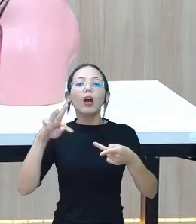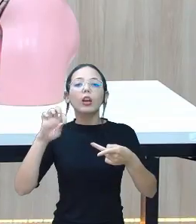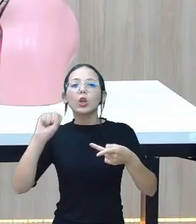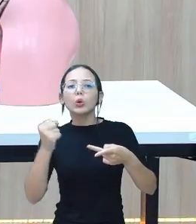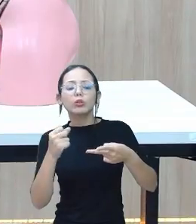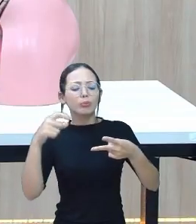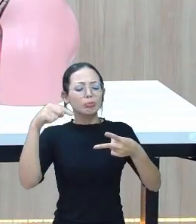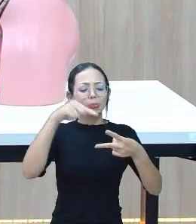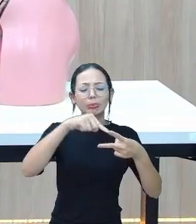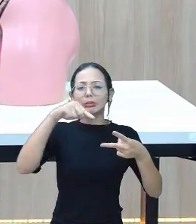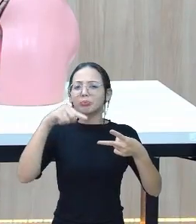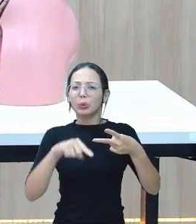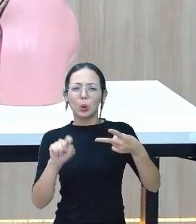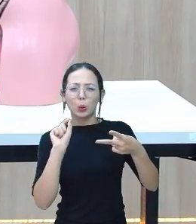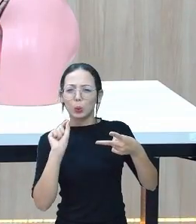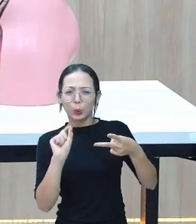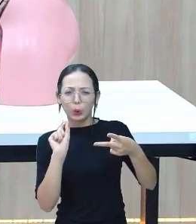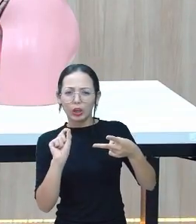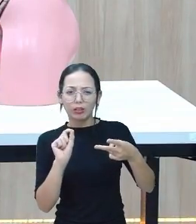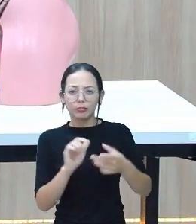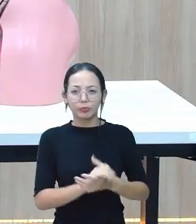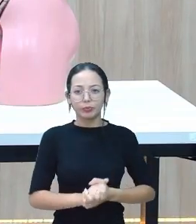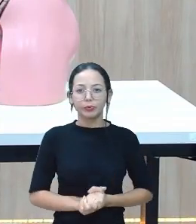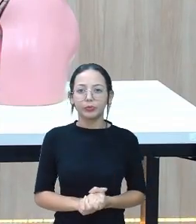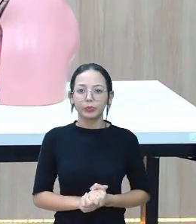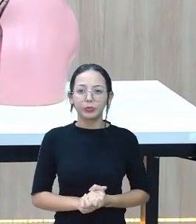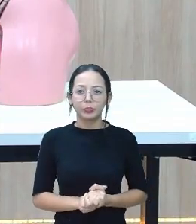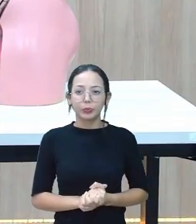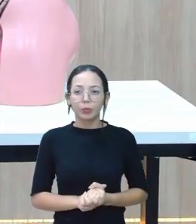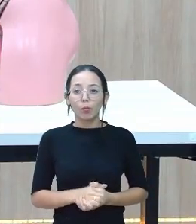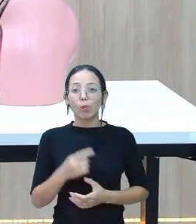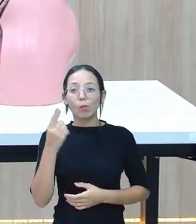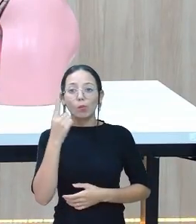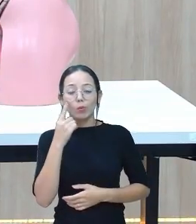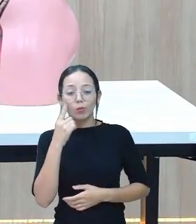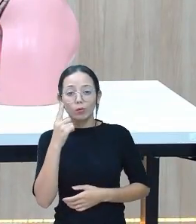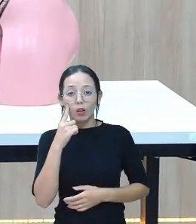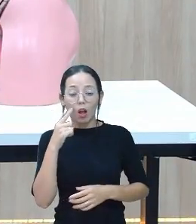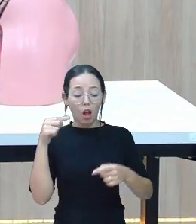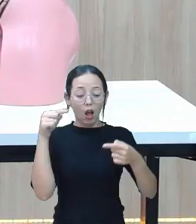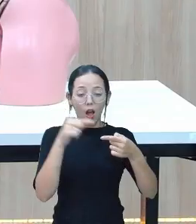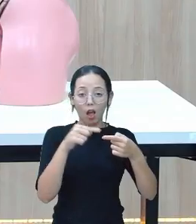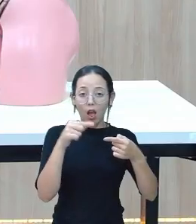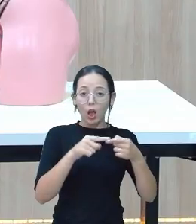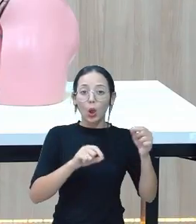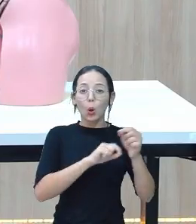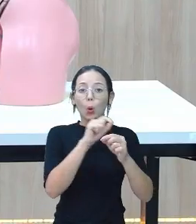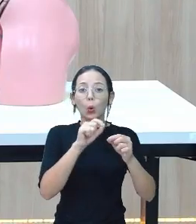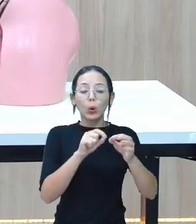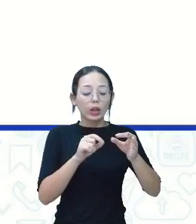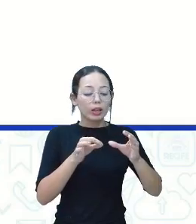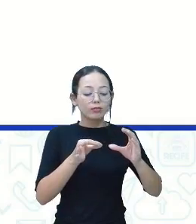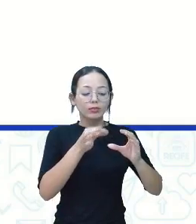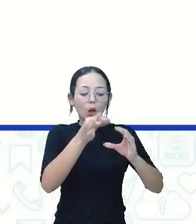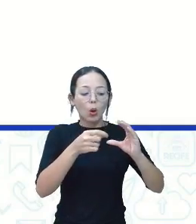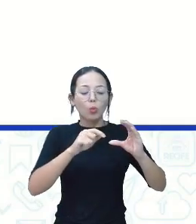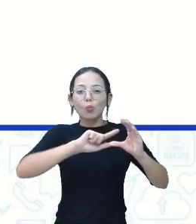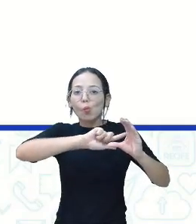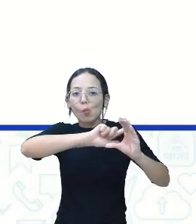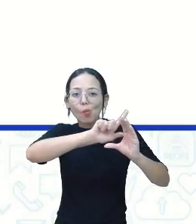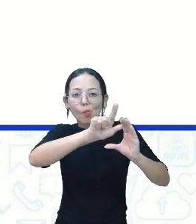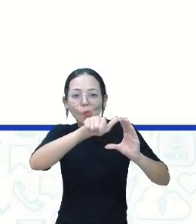professora? Procarionte e eucarionte. As células procariontes, elas não apresentam núcleo